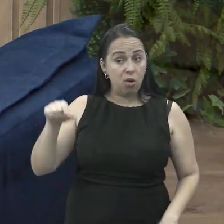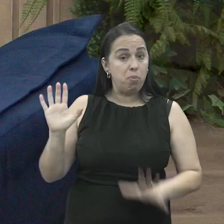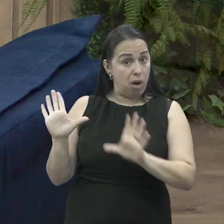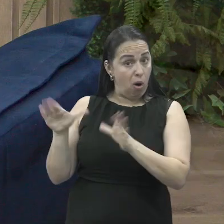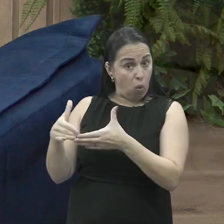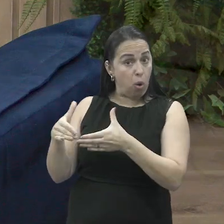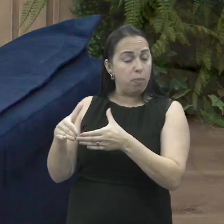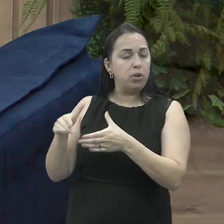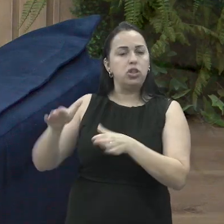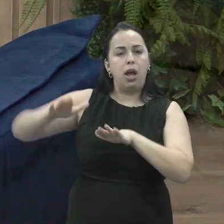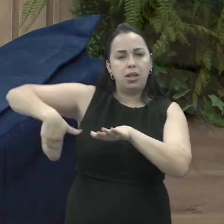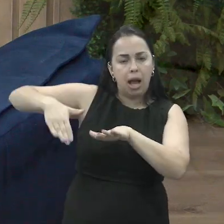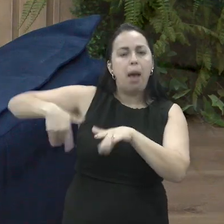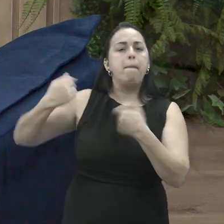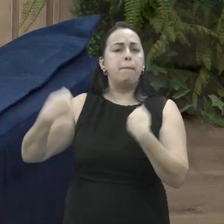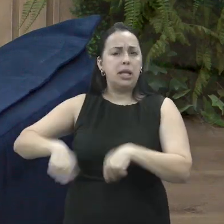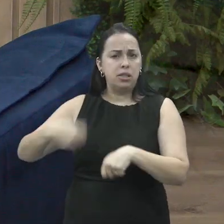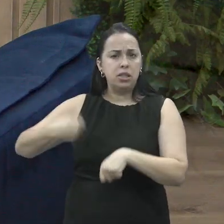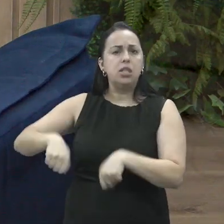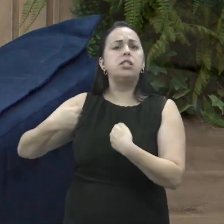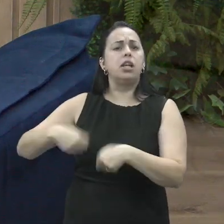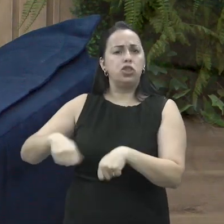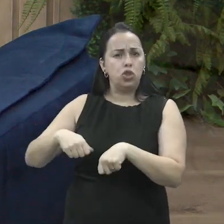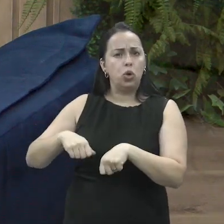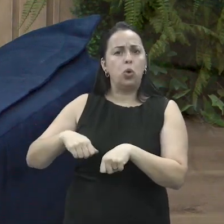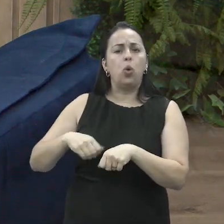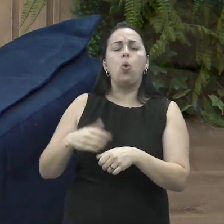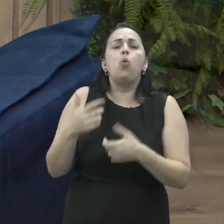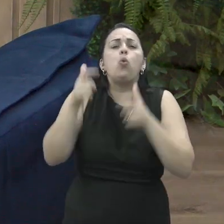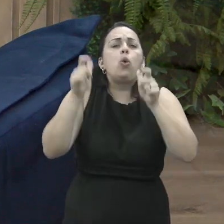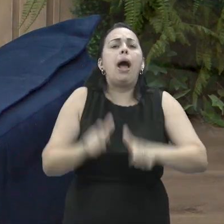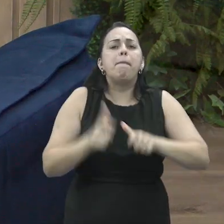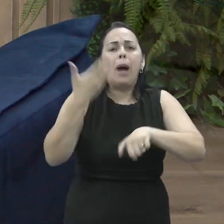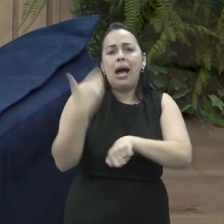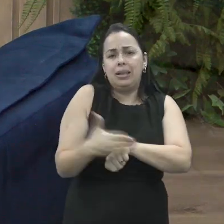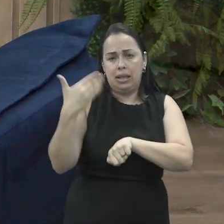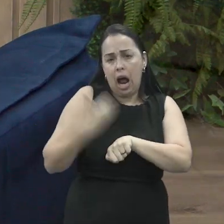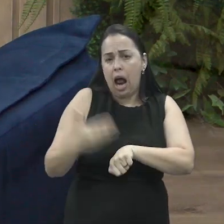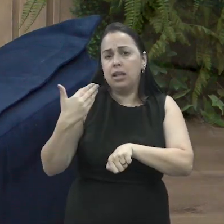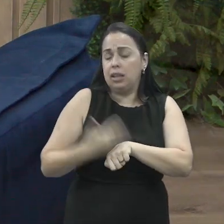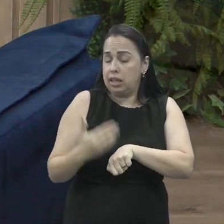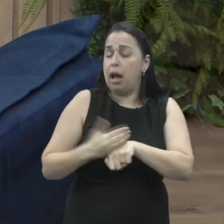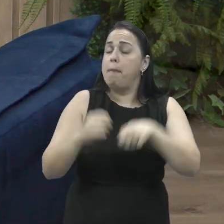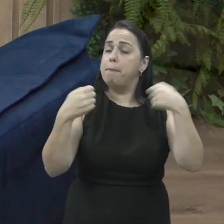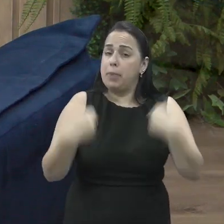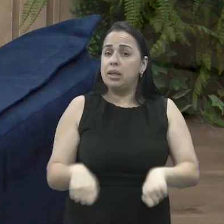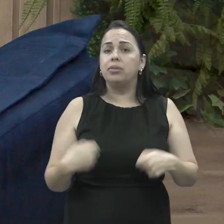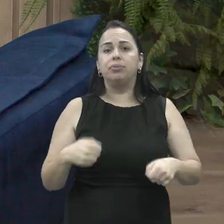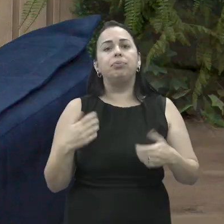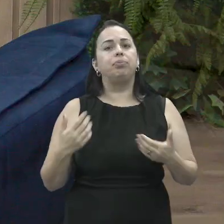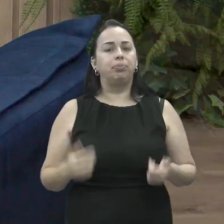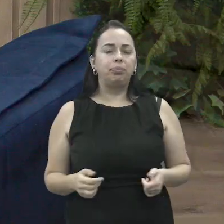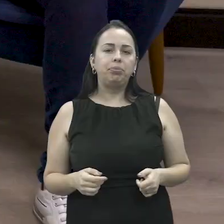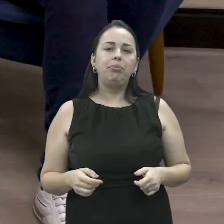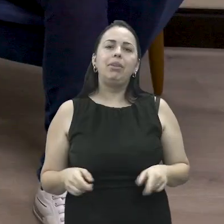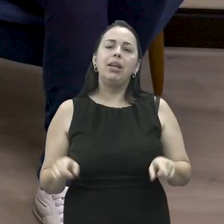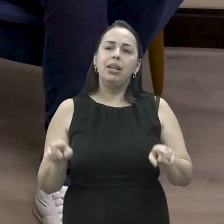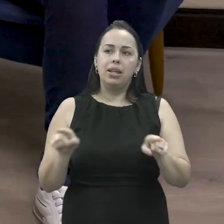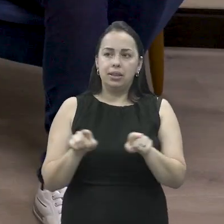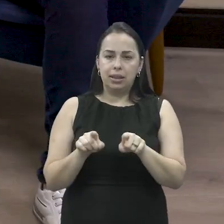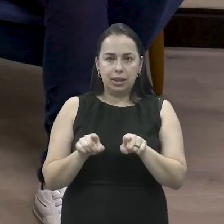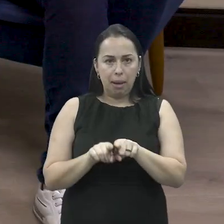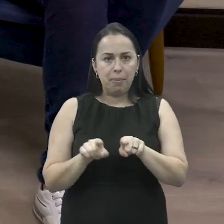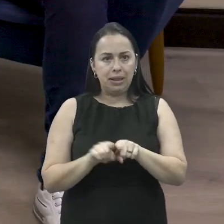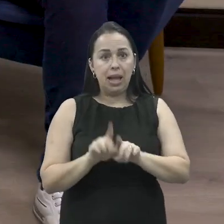equipe de maratona aquática, né, que precisa de bastante o trajeto maior para poder treinar, né? Nós